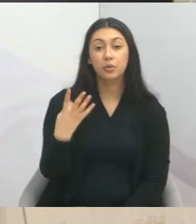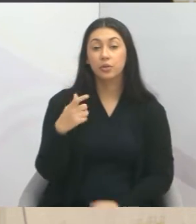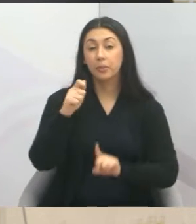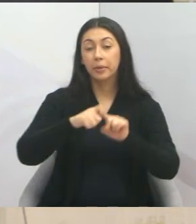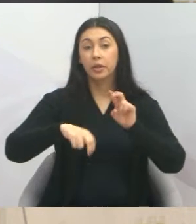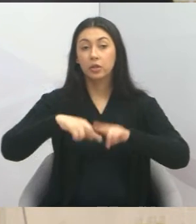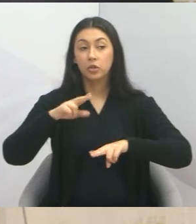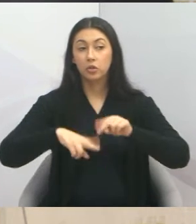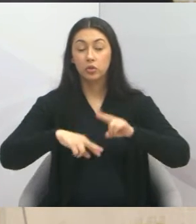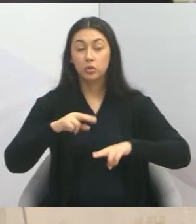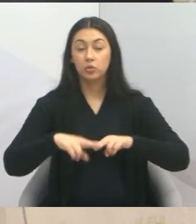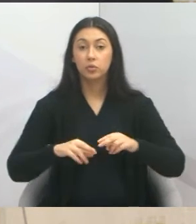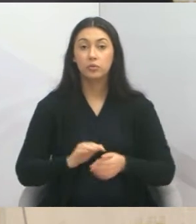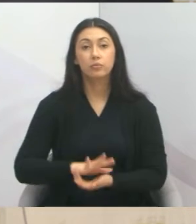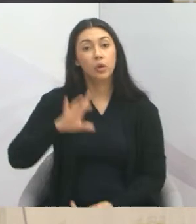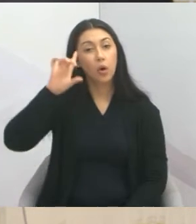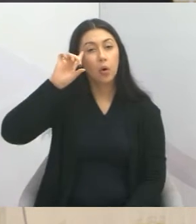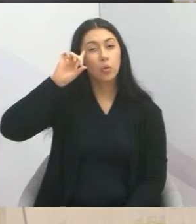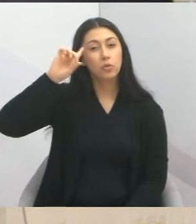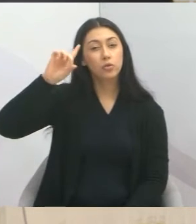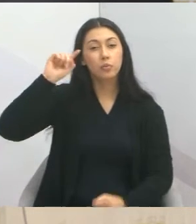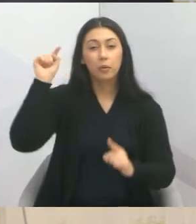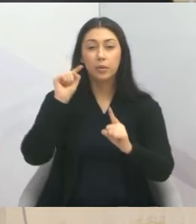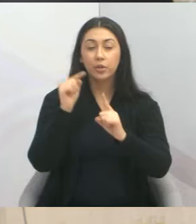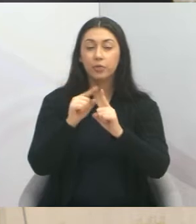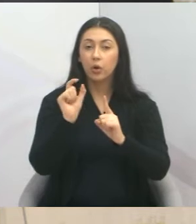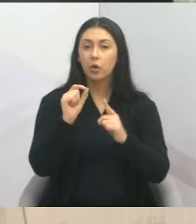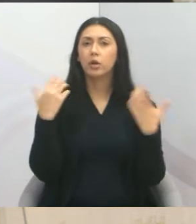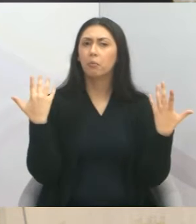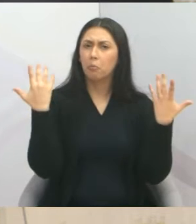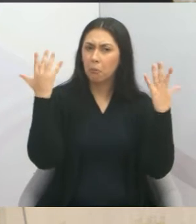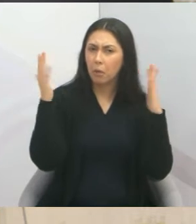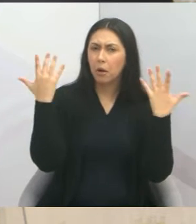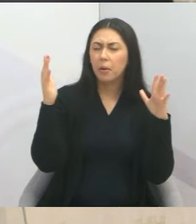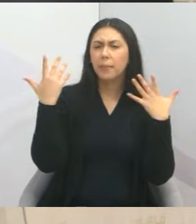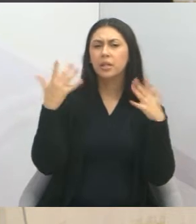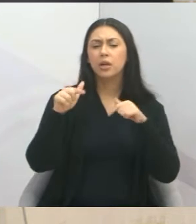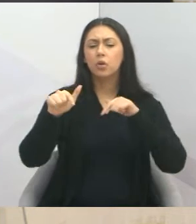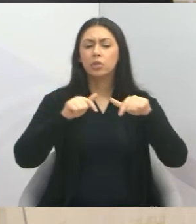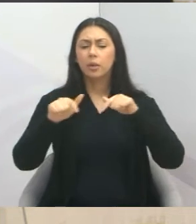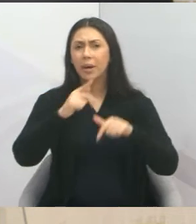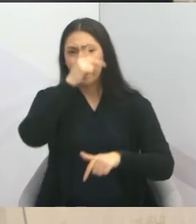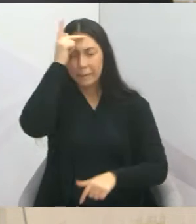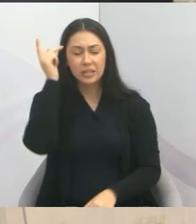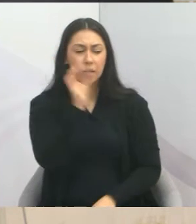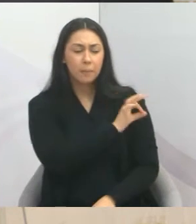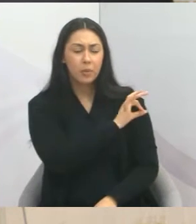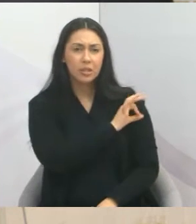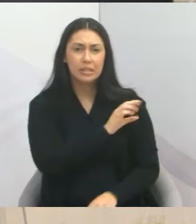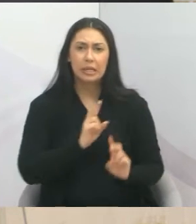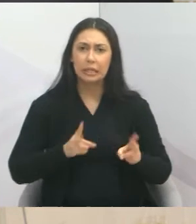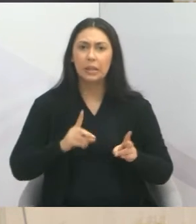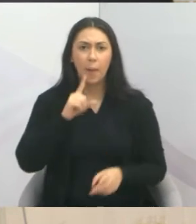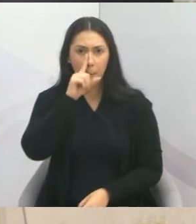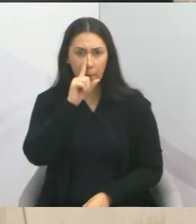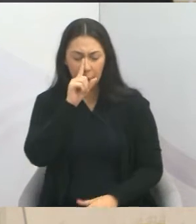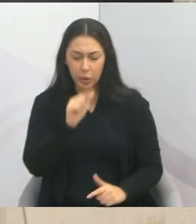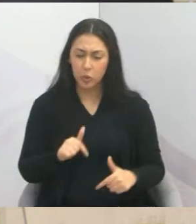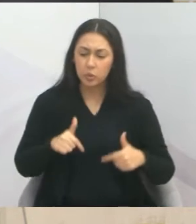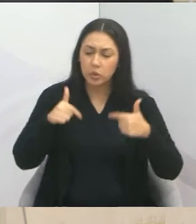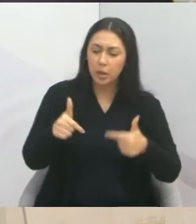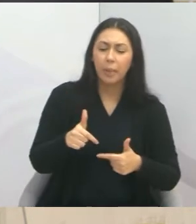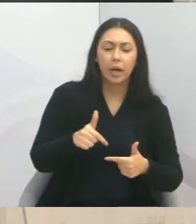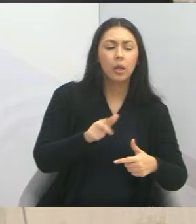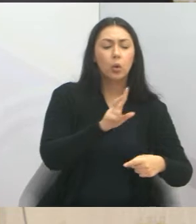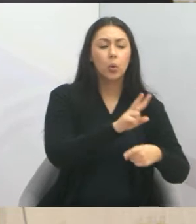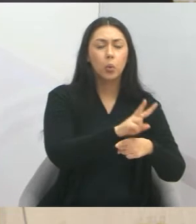junho e essa data tem como objetivo Celebrar o serviço dos profissionais que arriscam suas vidas diariamente para cumprir a importante